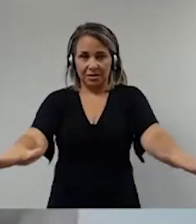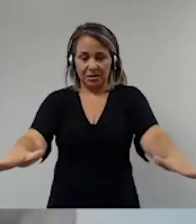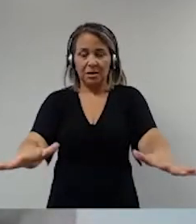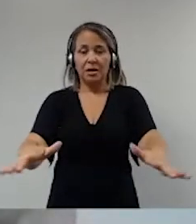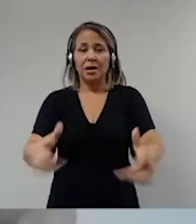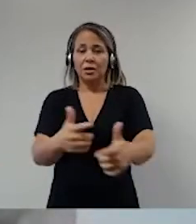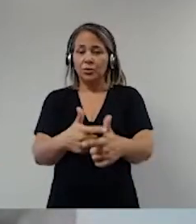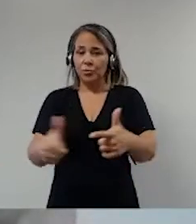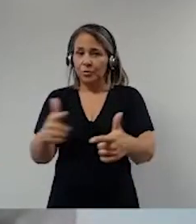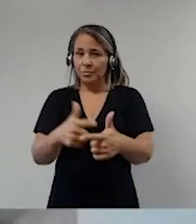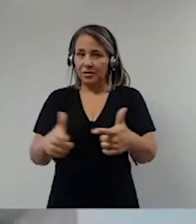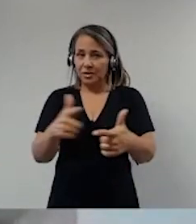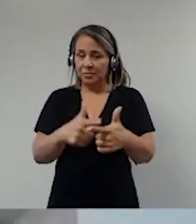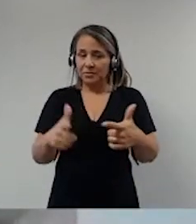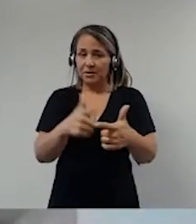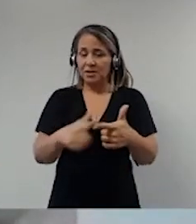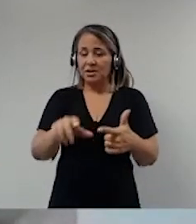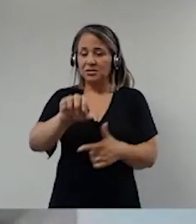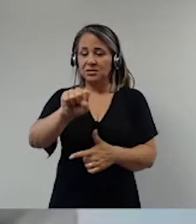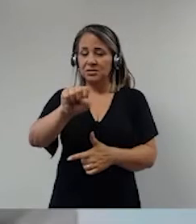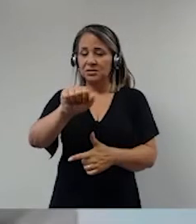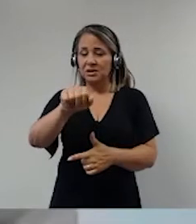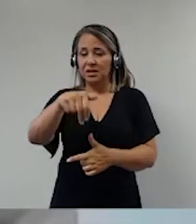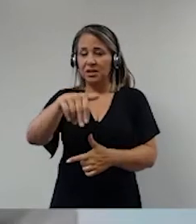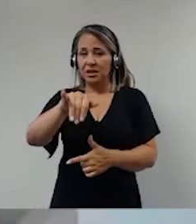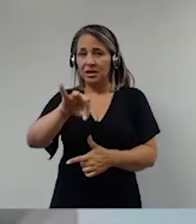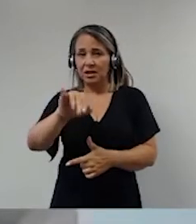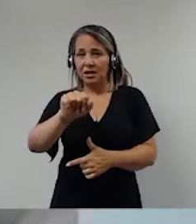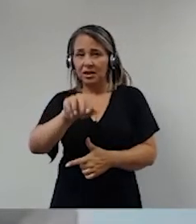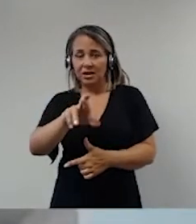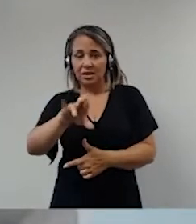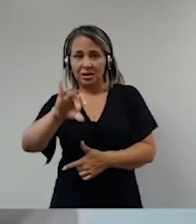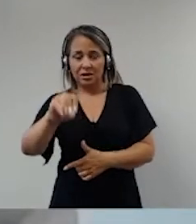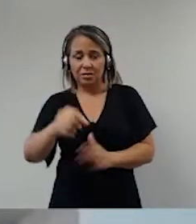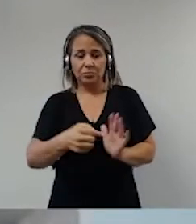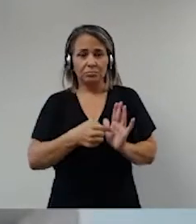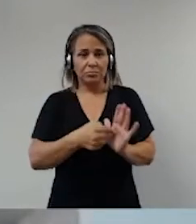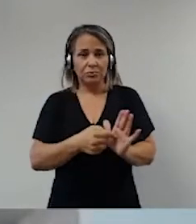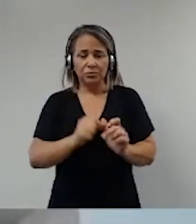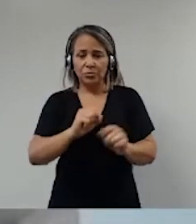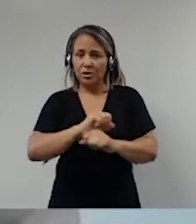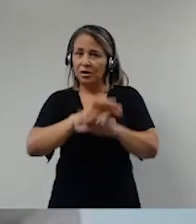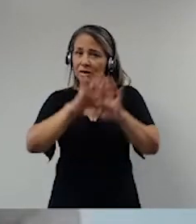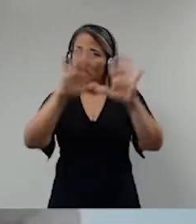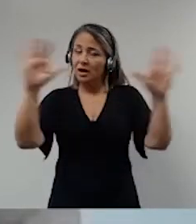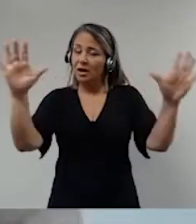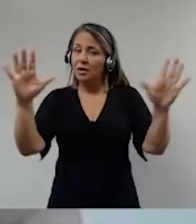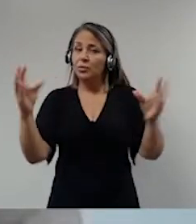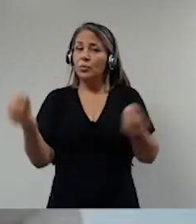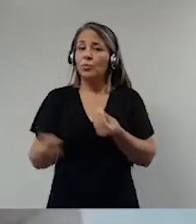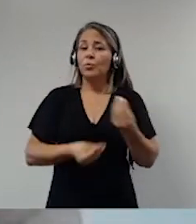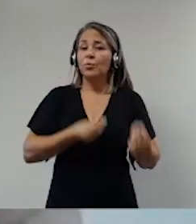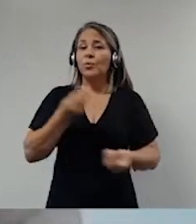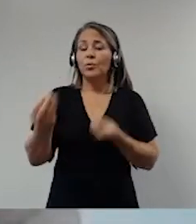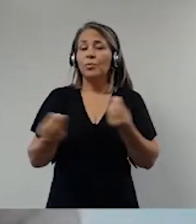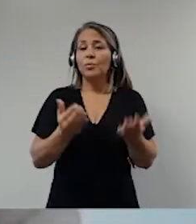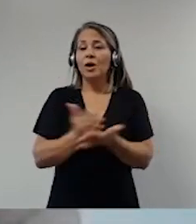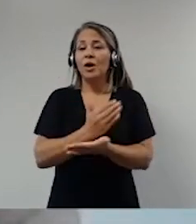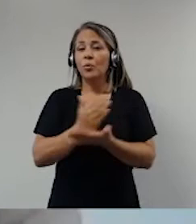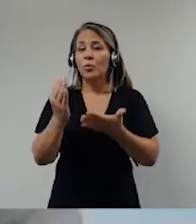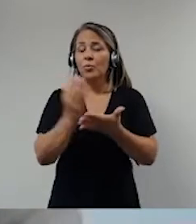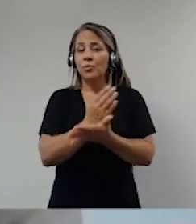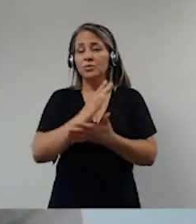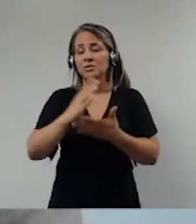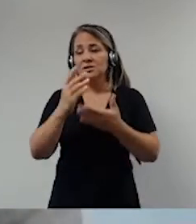crise sanitária, mostrou de maneira muitíssimo clara como certos segmentos